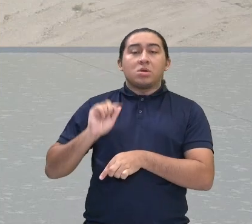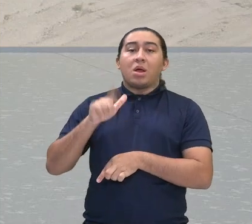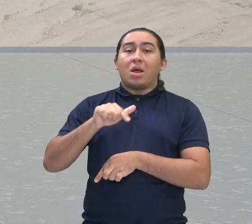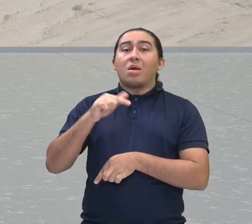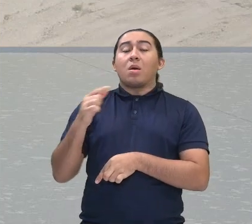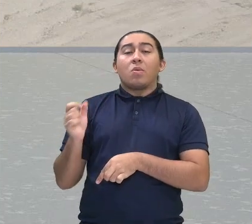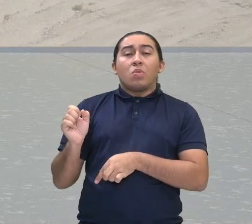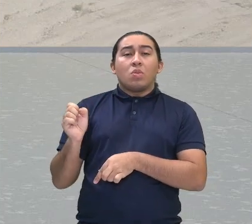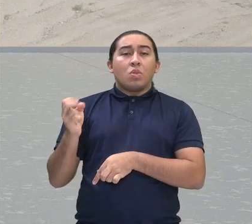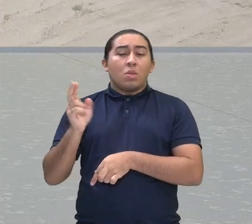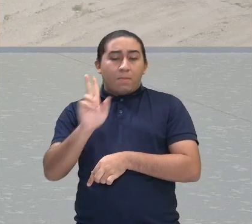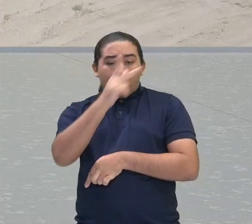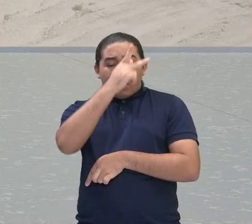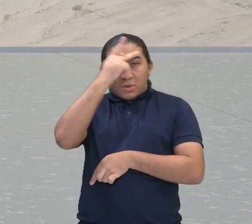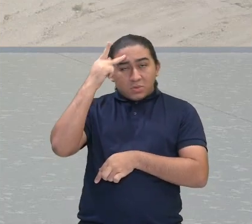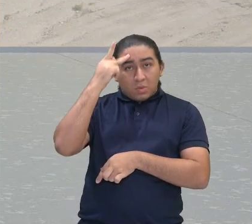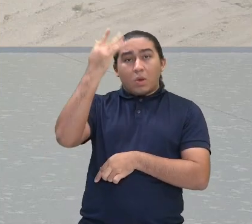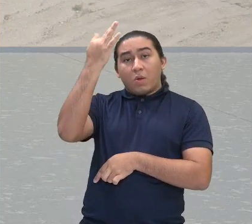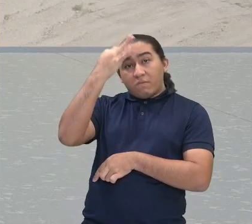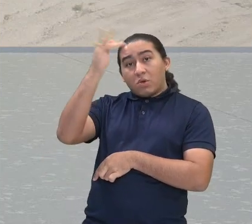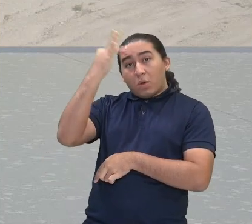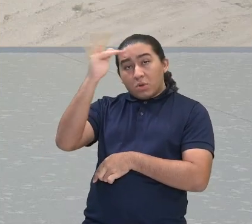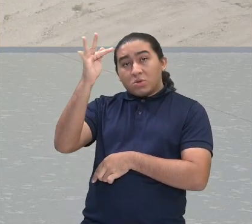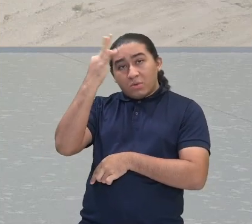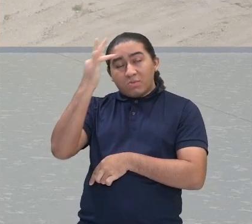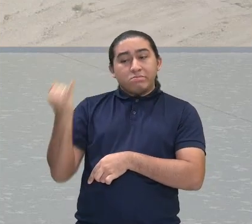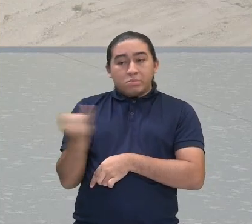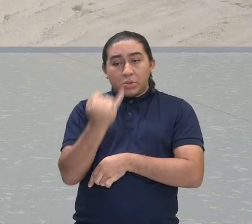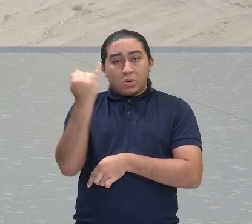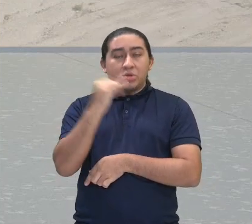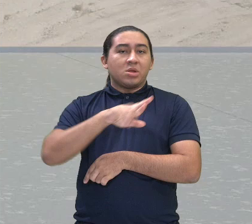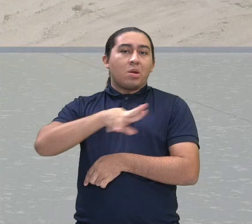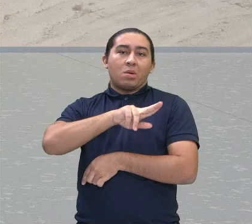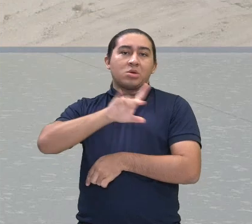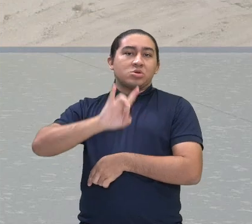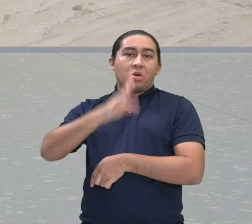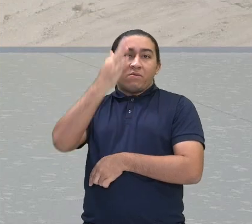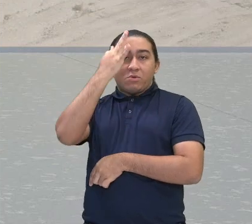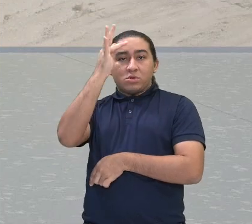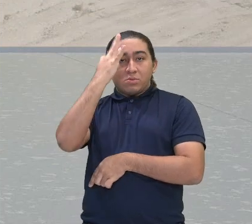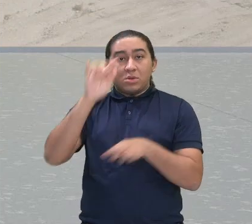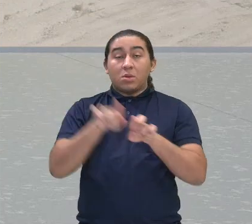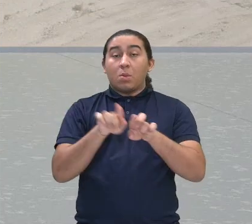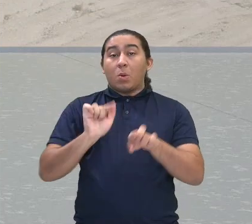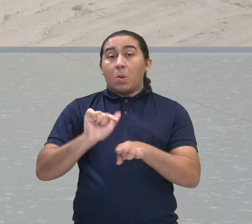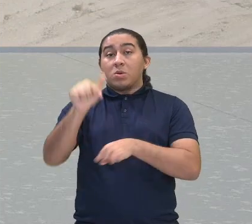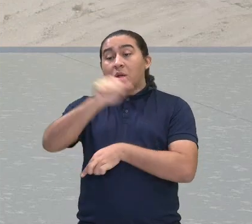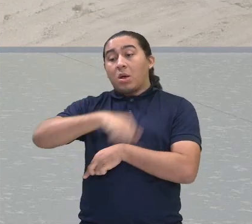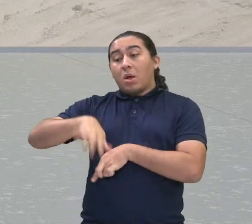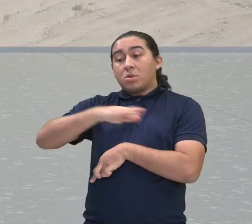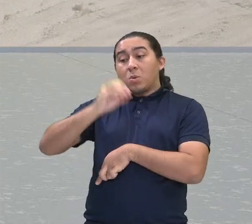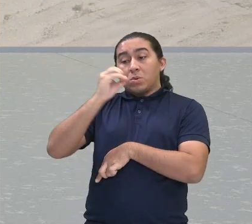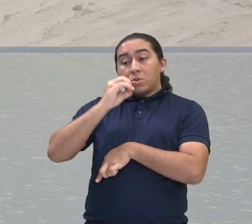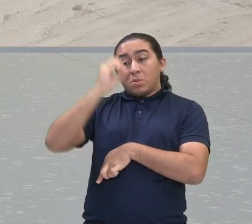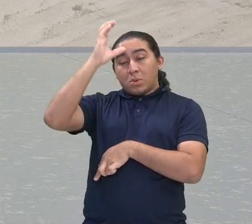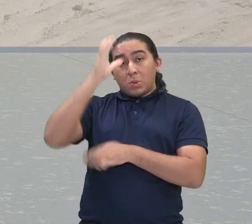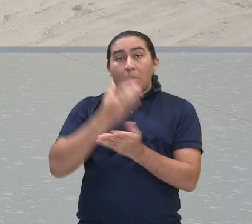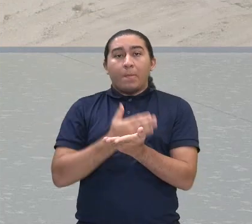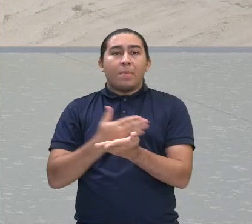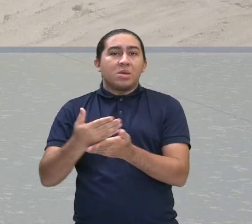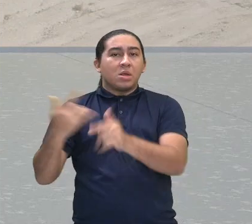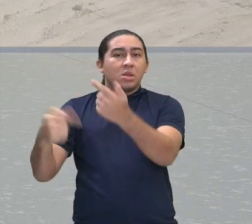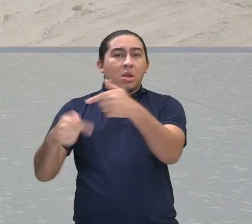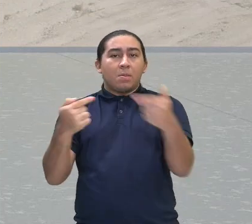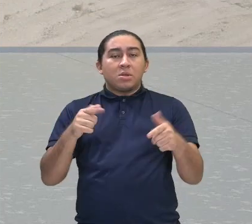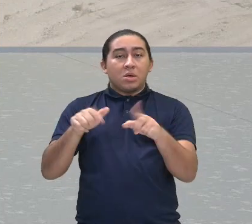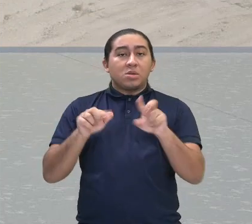gregos, filósofos, de pensadores, não só na área da filosofia, mas também em outras áreas de conhecimento, que começaram a debater essas